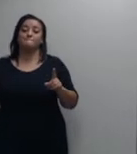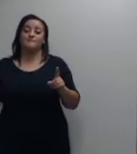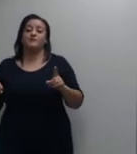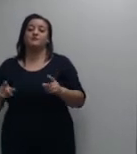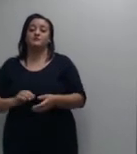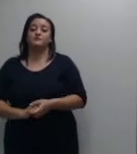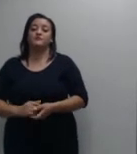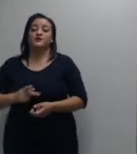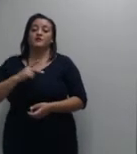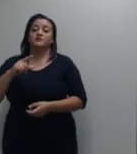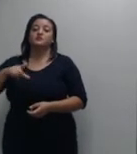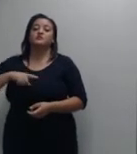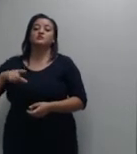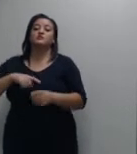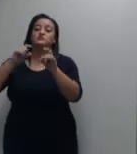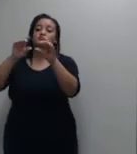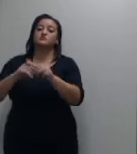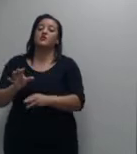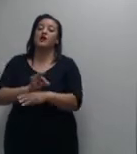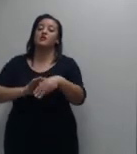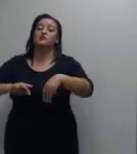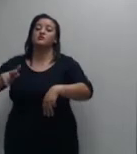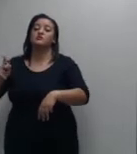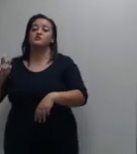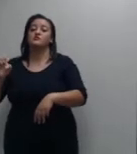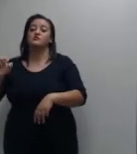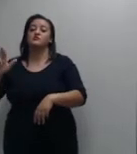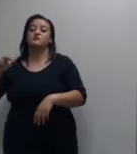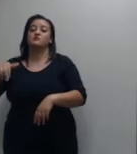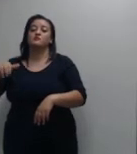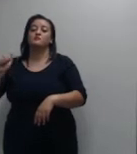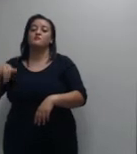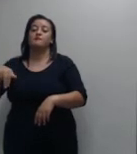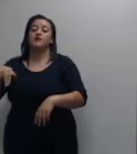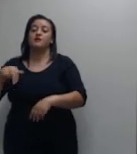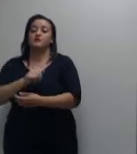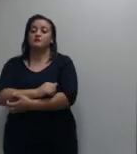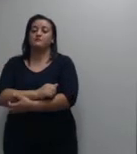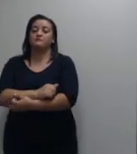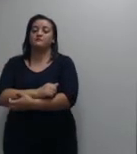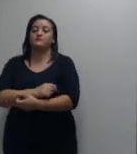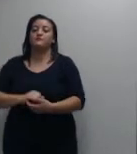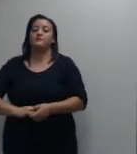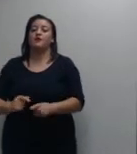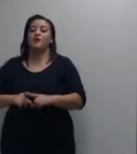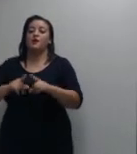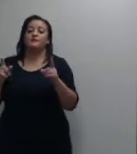haviam destaque do ministro Herman Oi Fran